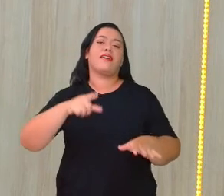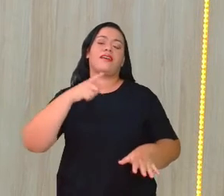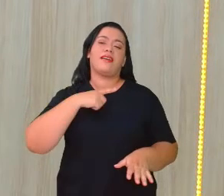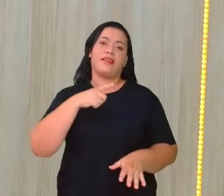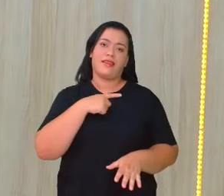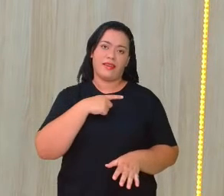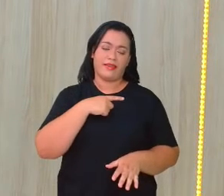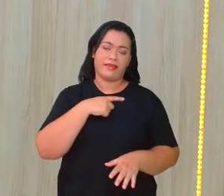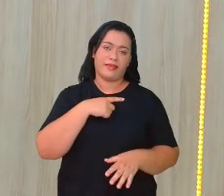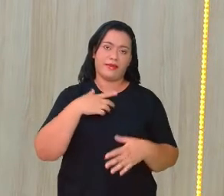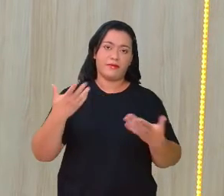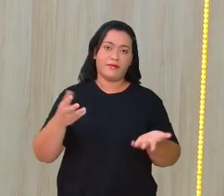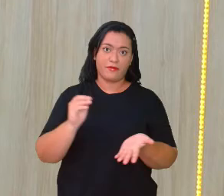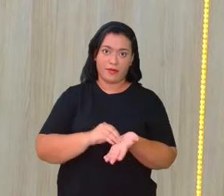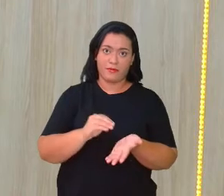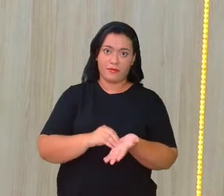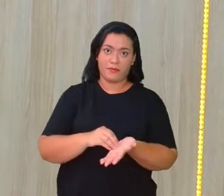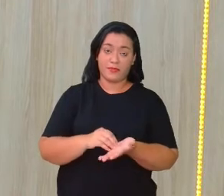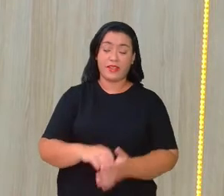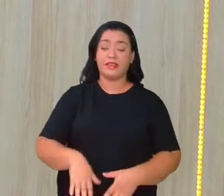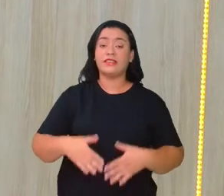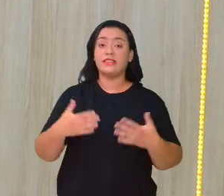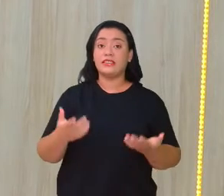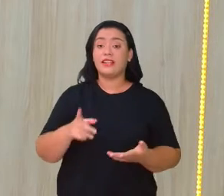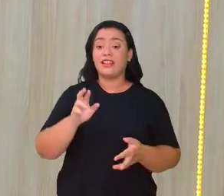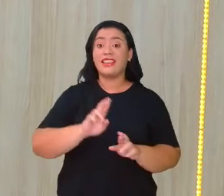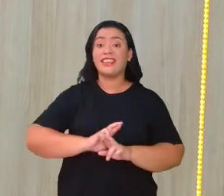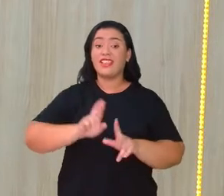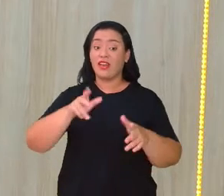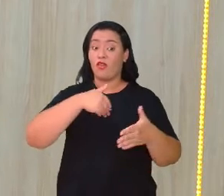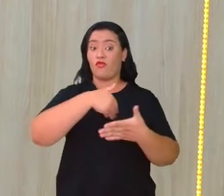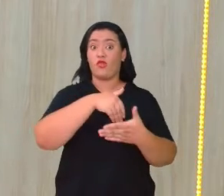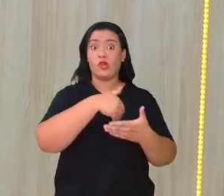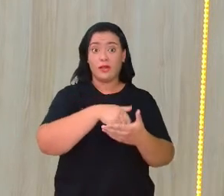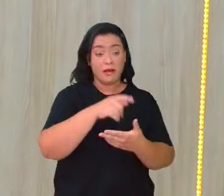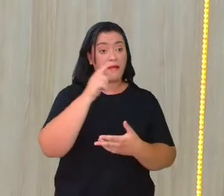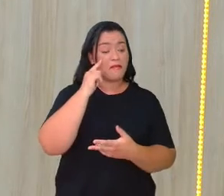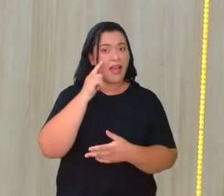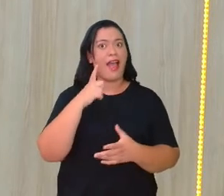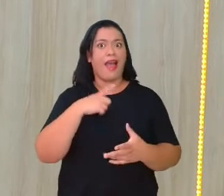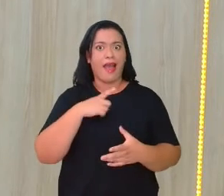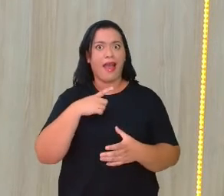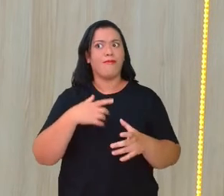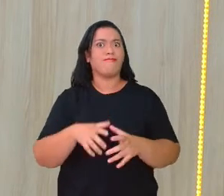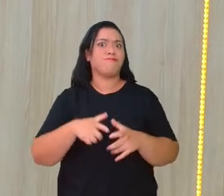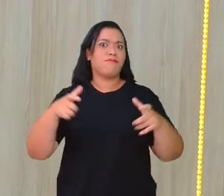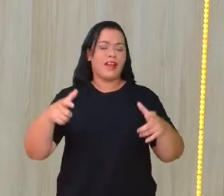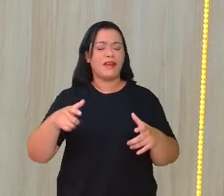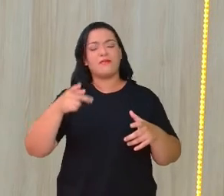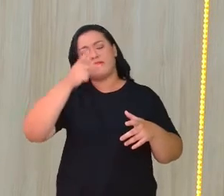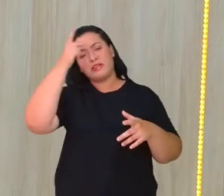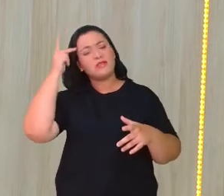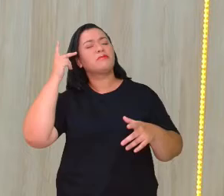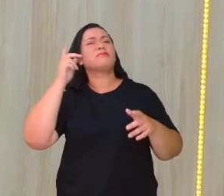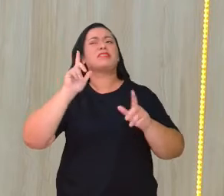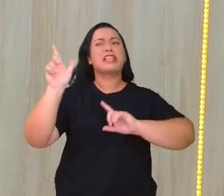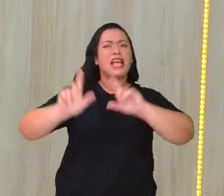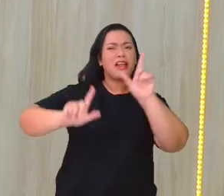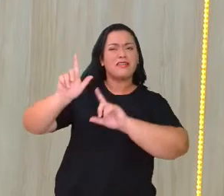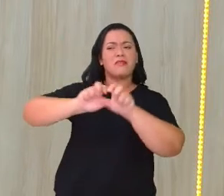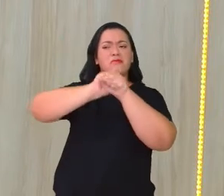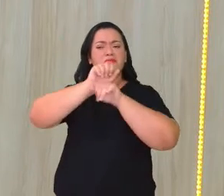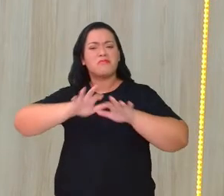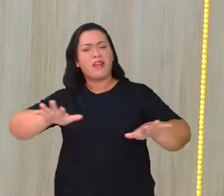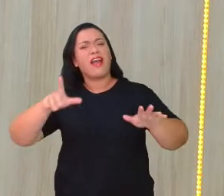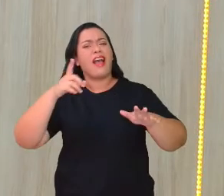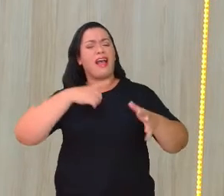veículos de comunicação. Então, diferente do futebol, que vocês veem sempre partidas, rolando aí, conhecem